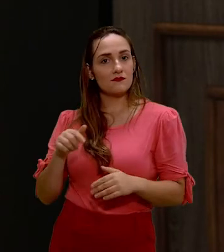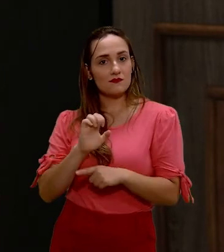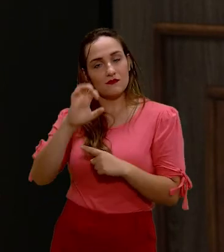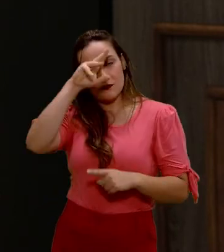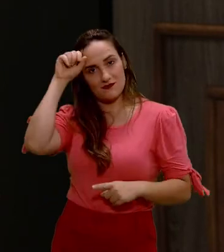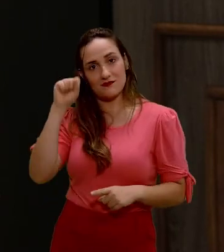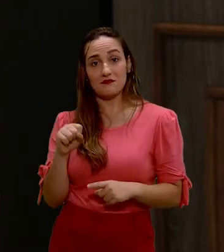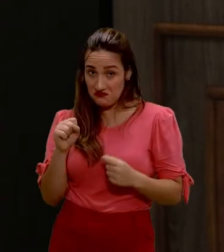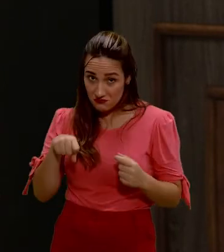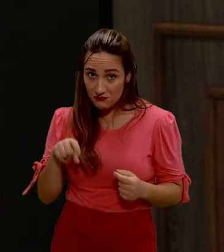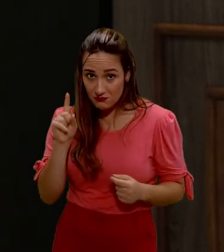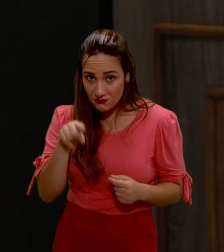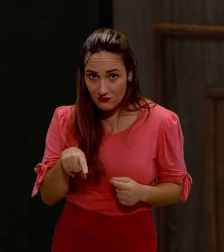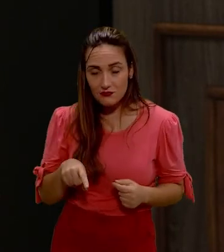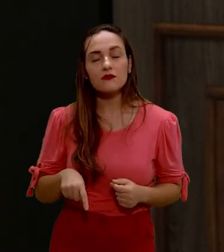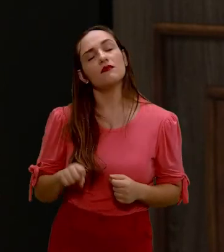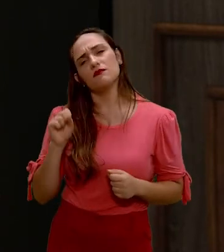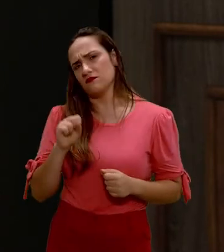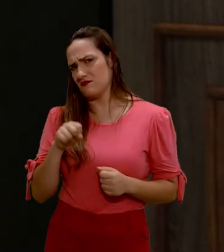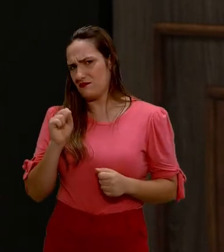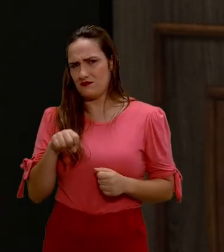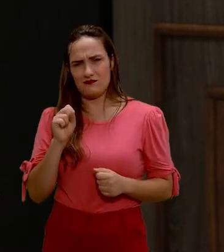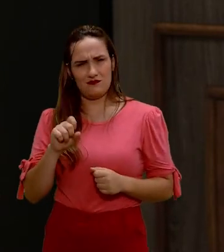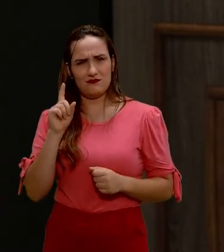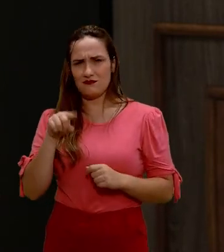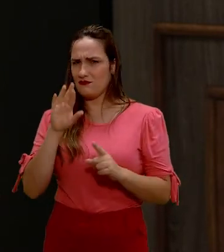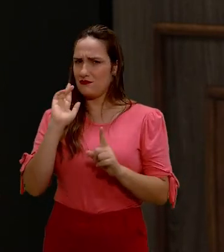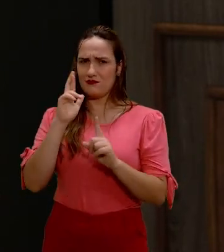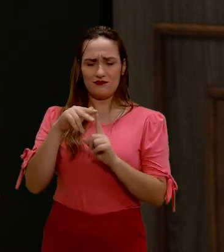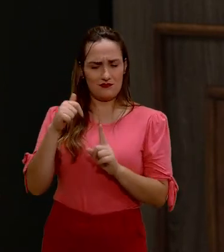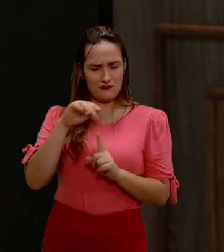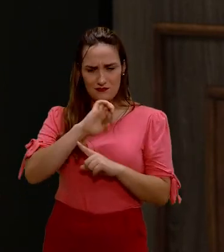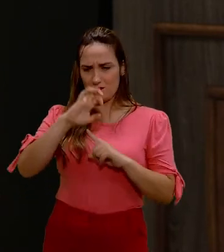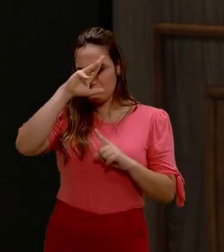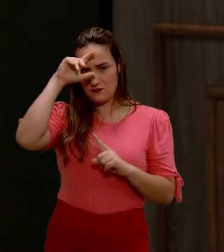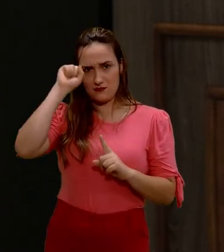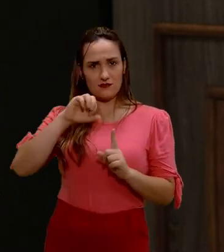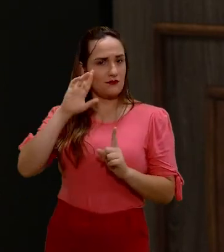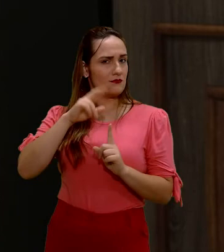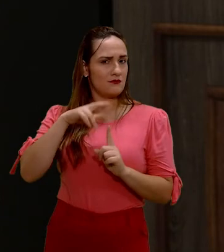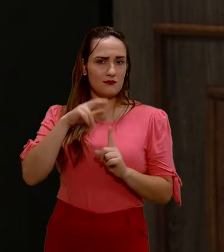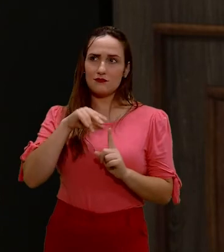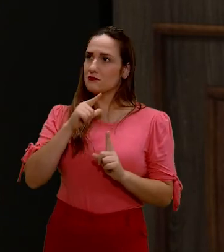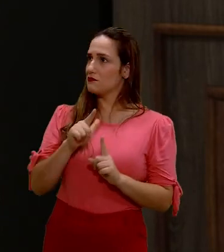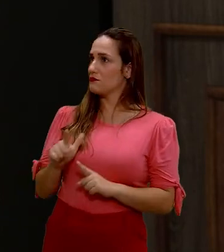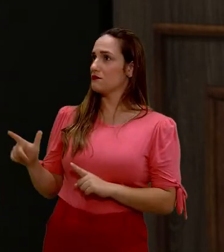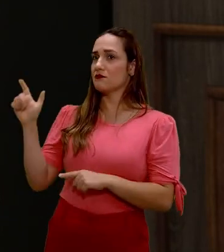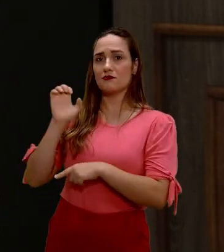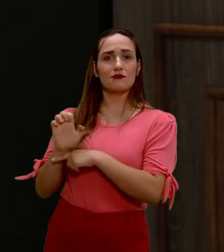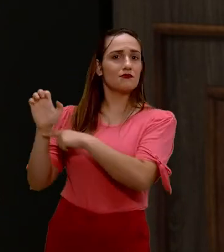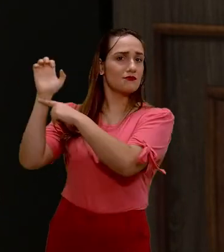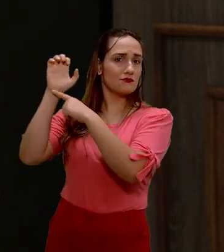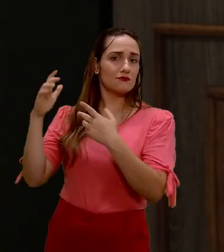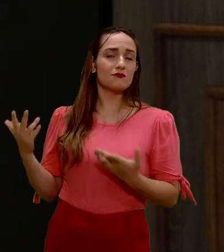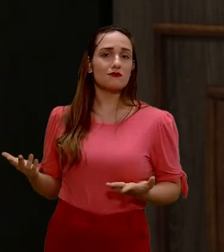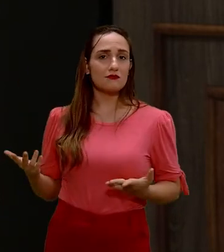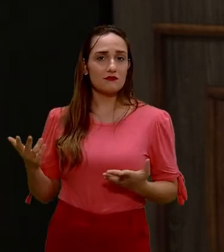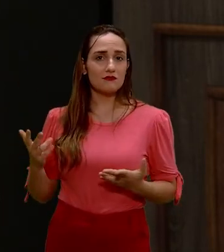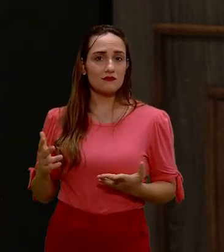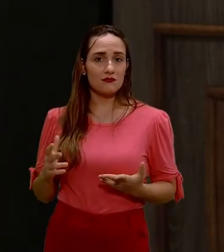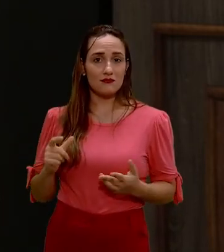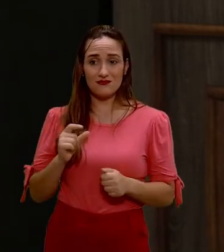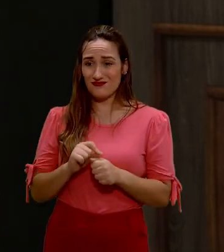sido uma fonte de inspiração também para outros tribunais. Às vezes não fazem exatamente igual,